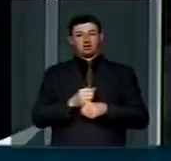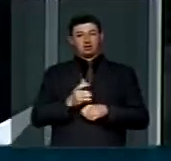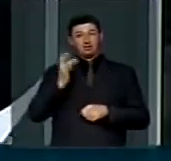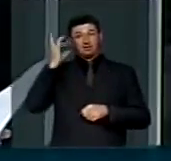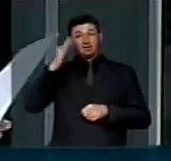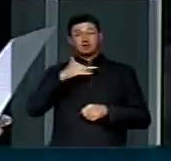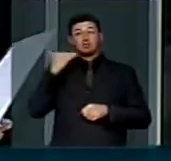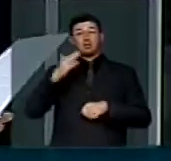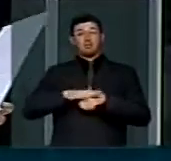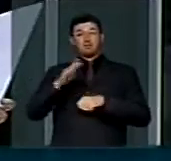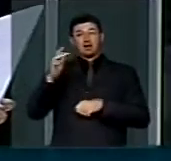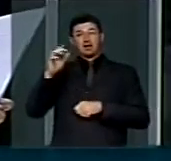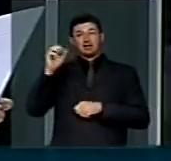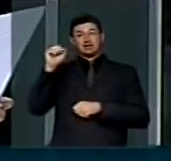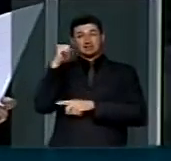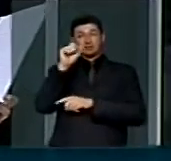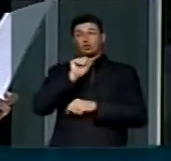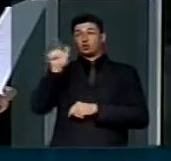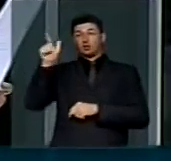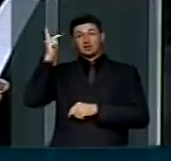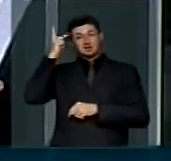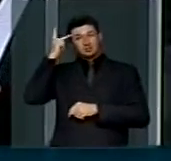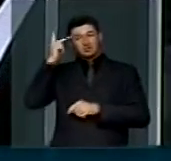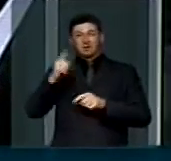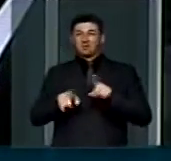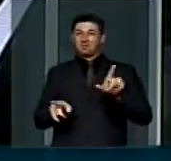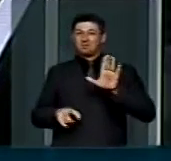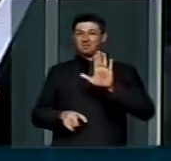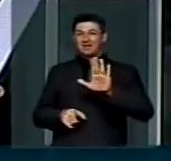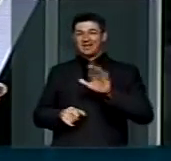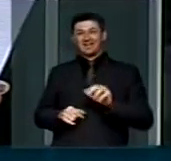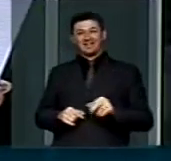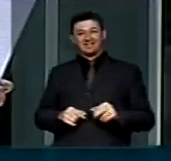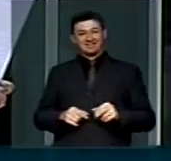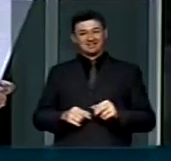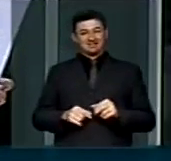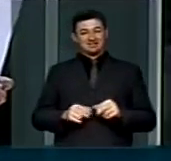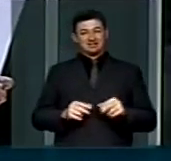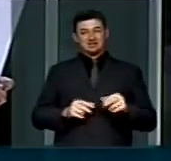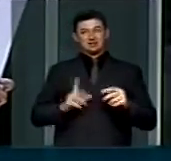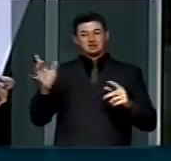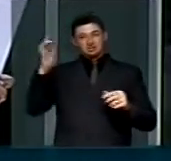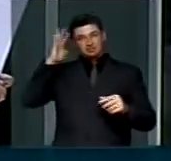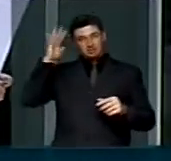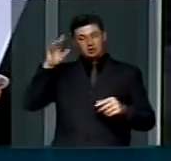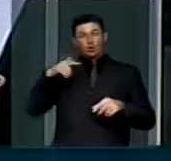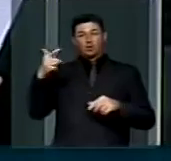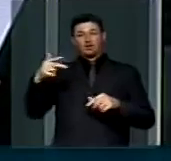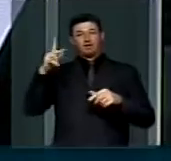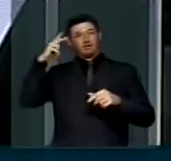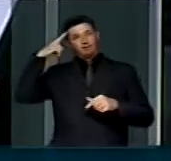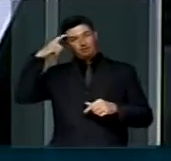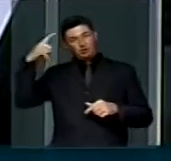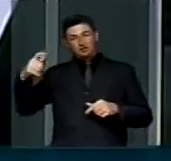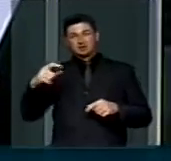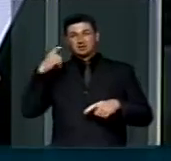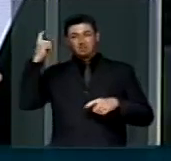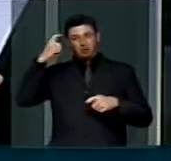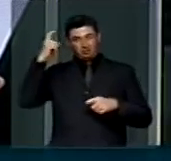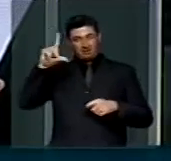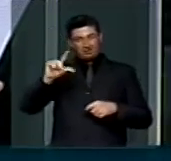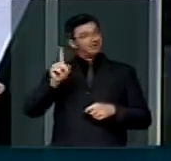morrer em Sergipe do que em São Paulo. Contudo, os números relacionados a outros tipos de crimes não são menos